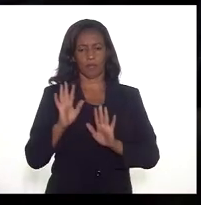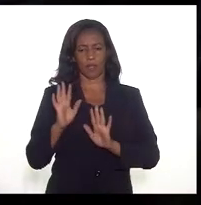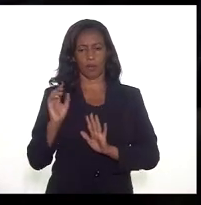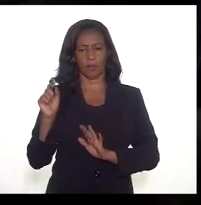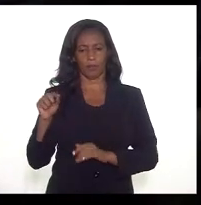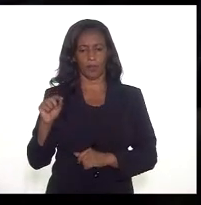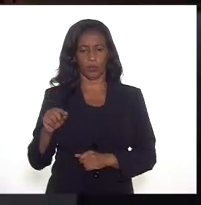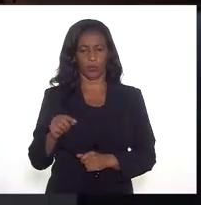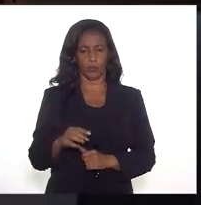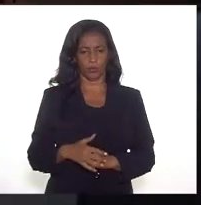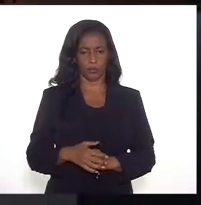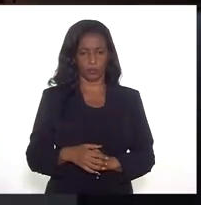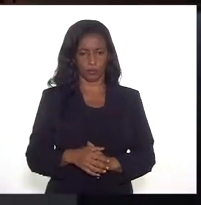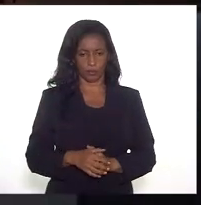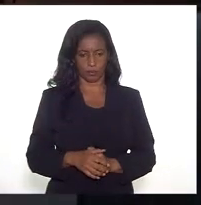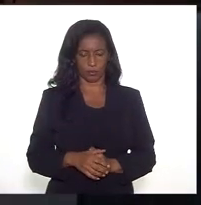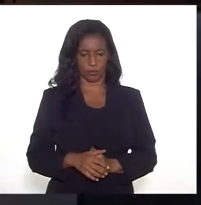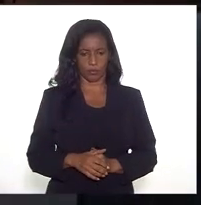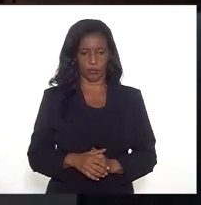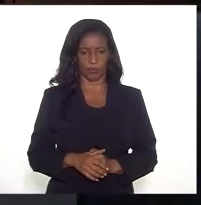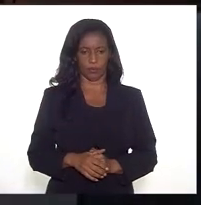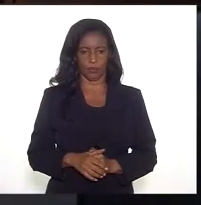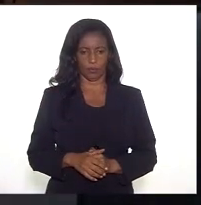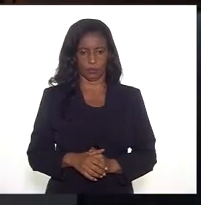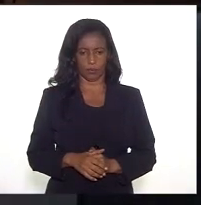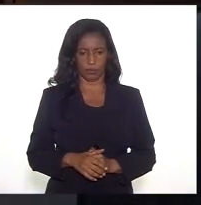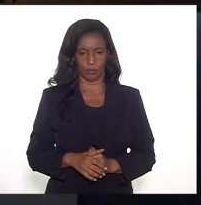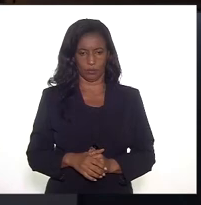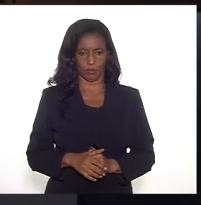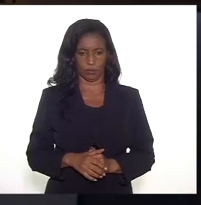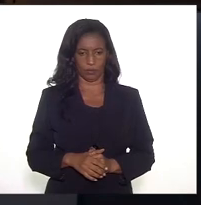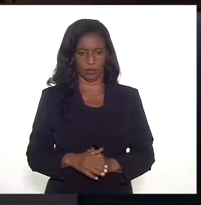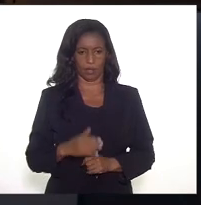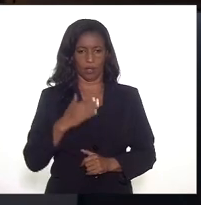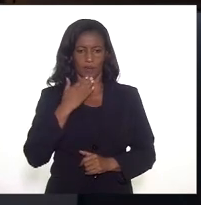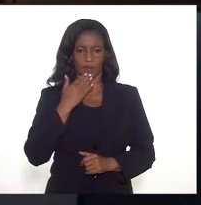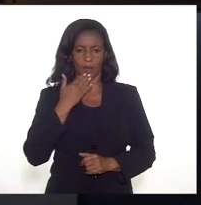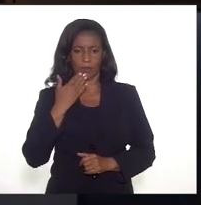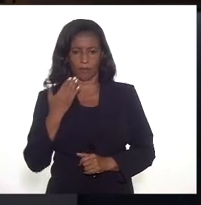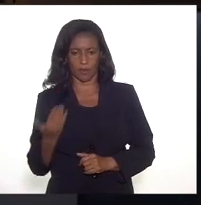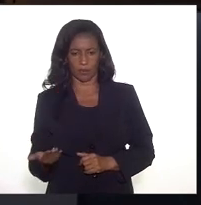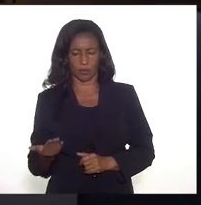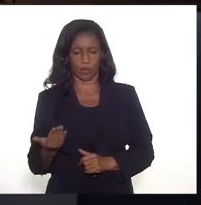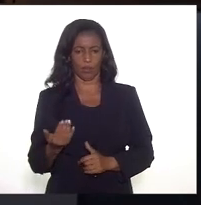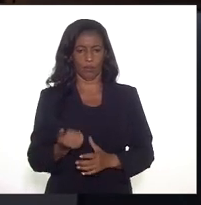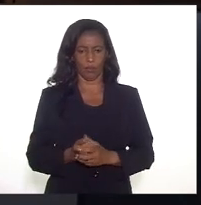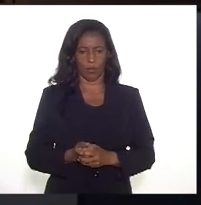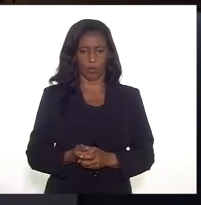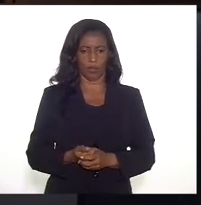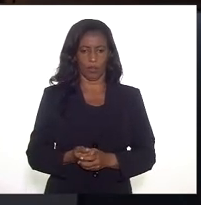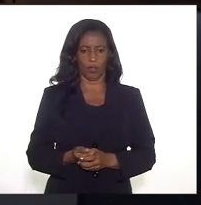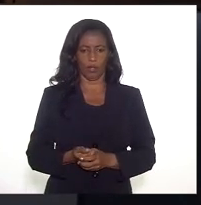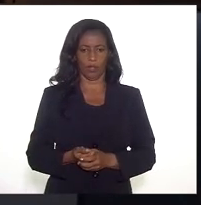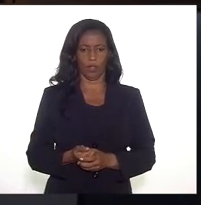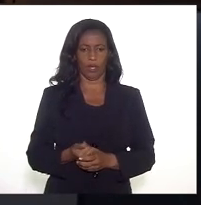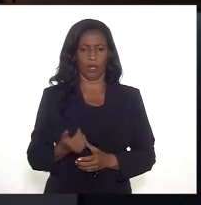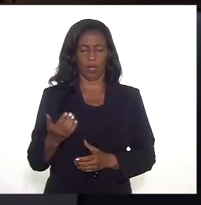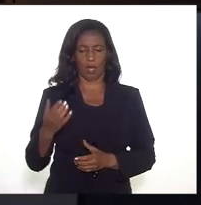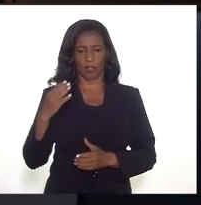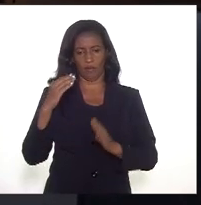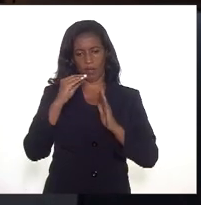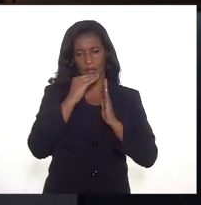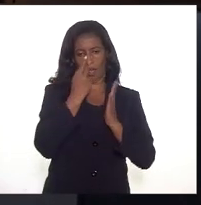Alexandre. Bem, de novo, muitas das vezes a pessoa pede, eu voto a inclusão, não significa que venha automático para a